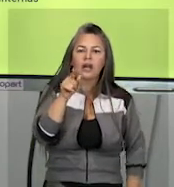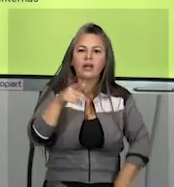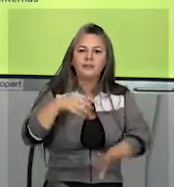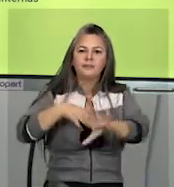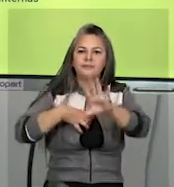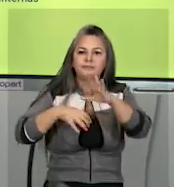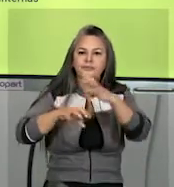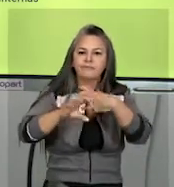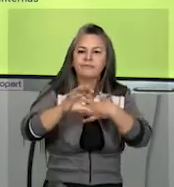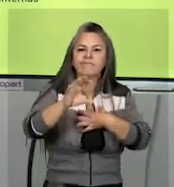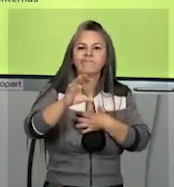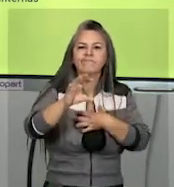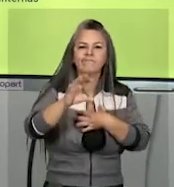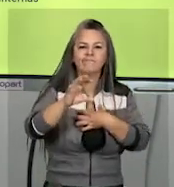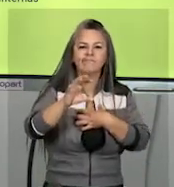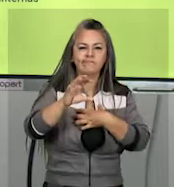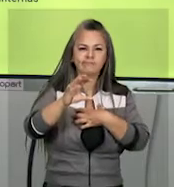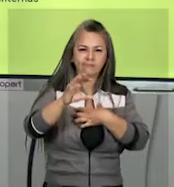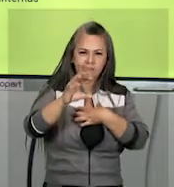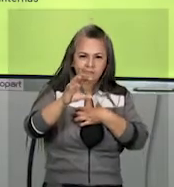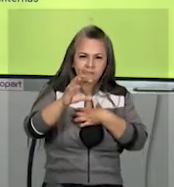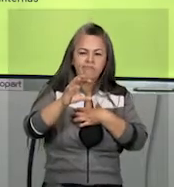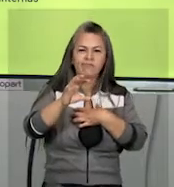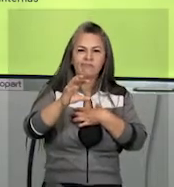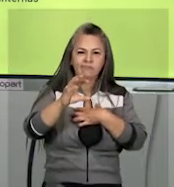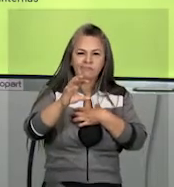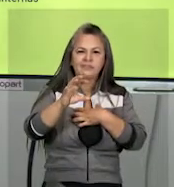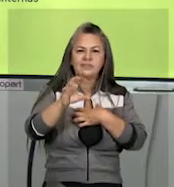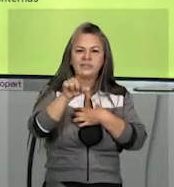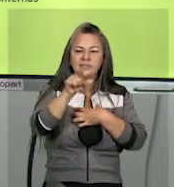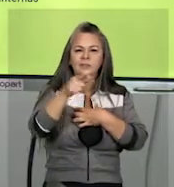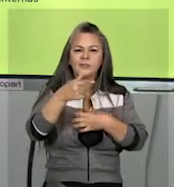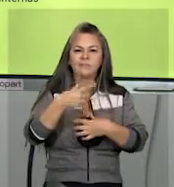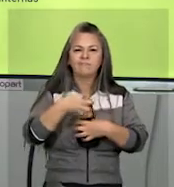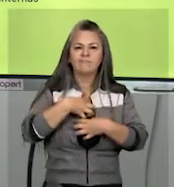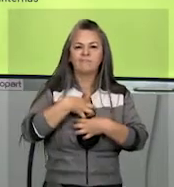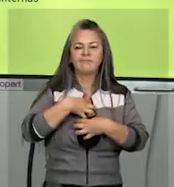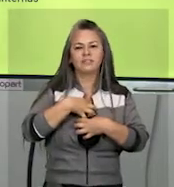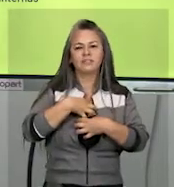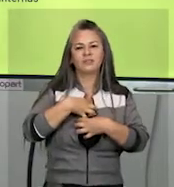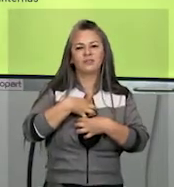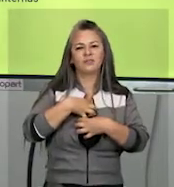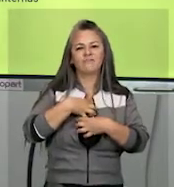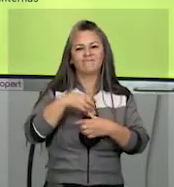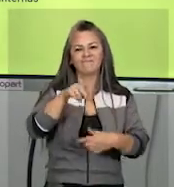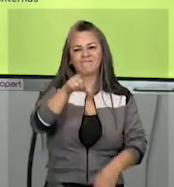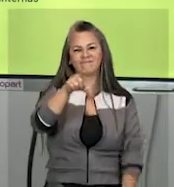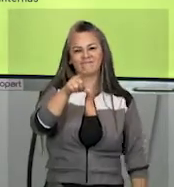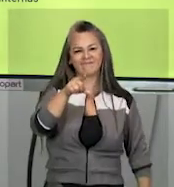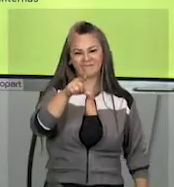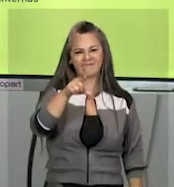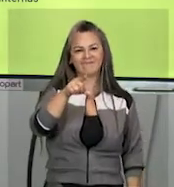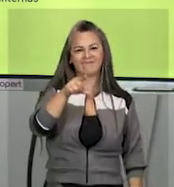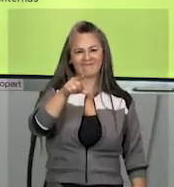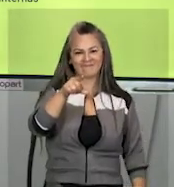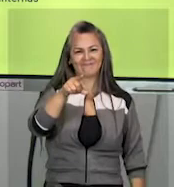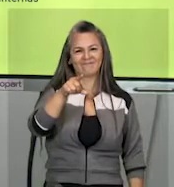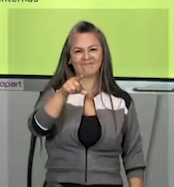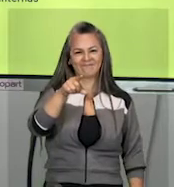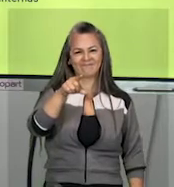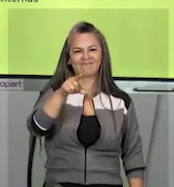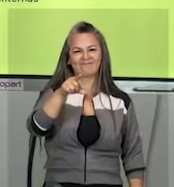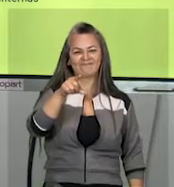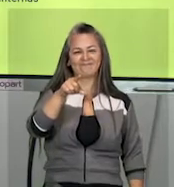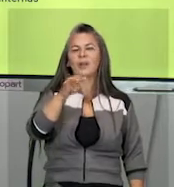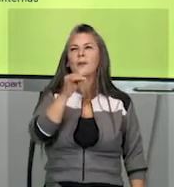lágrima, ela é como se estivesse transportando o espectador para a cena. A catarse é como